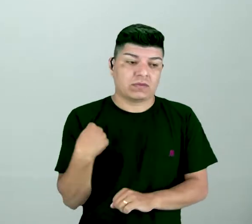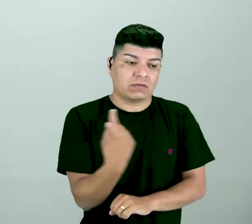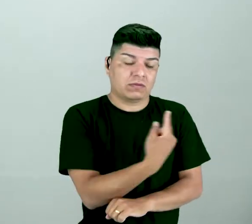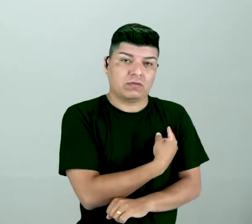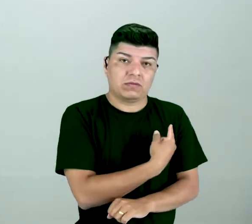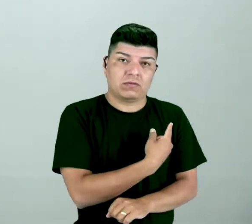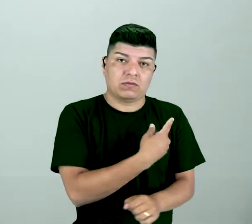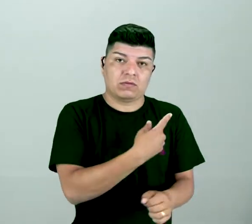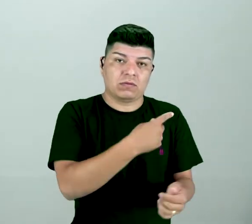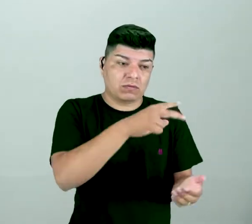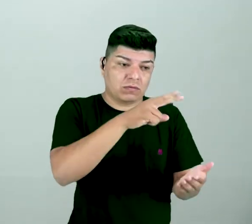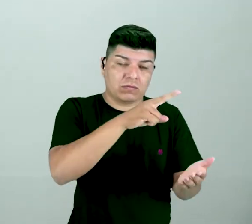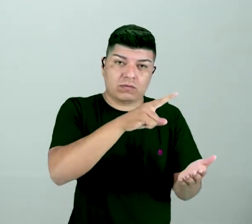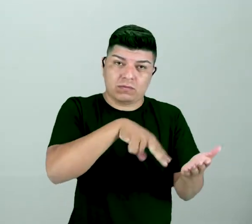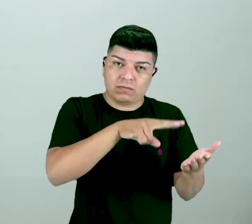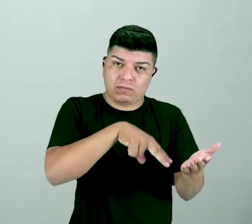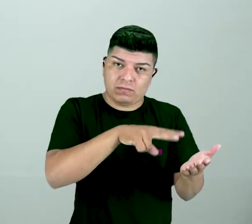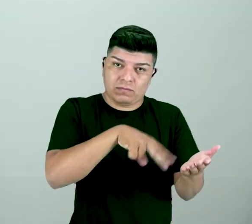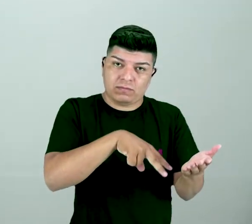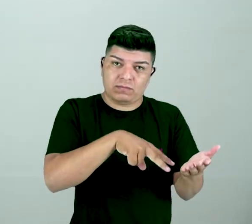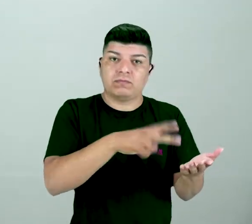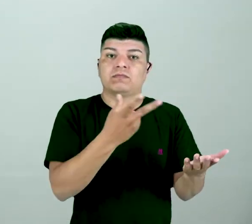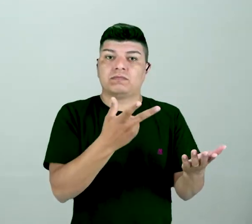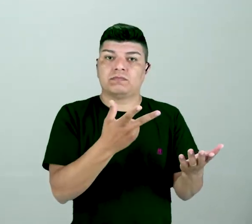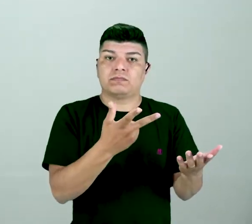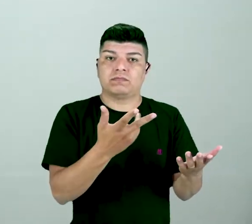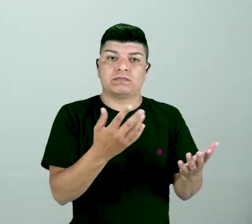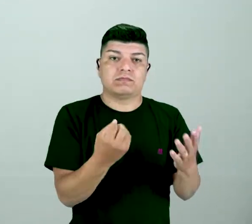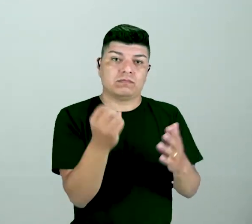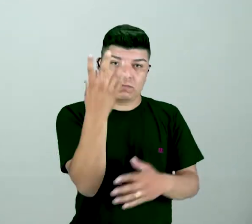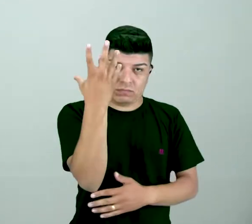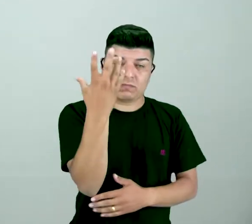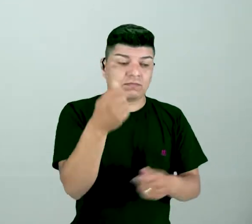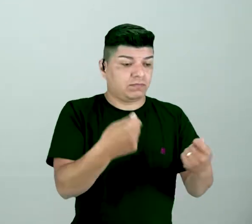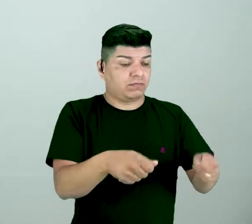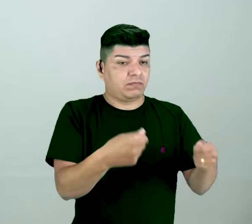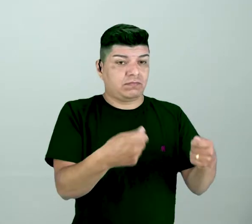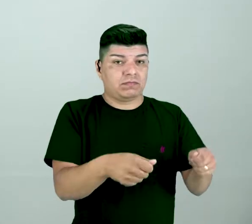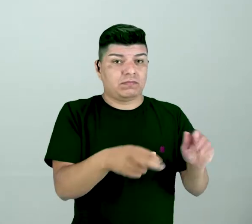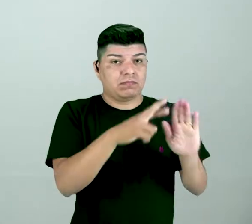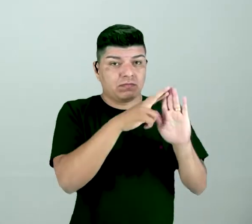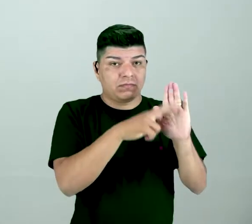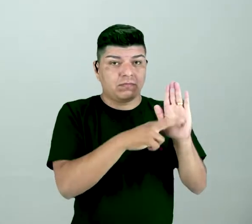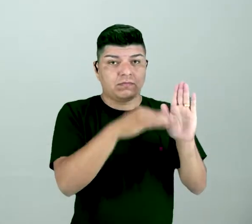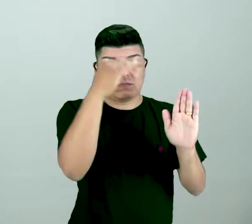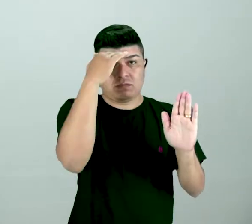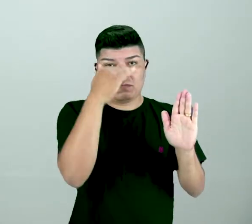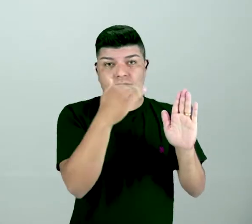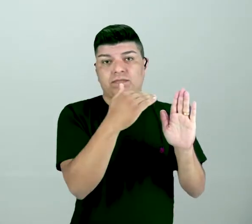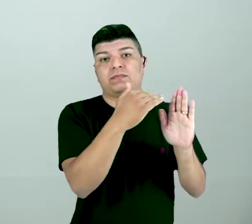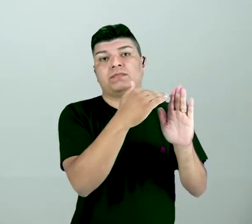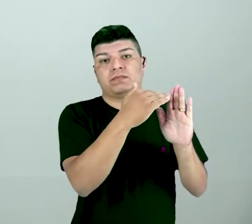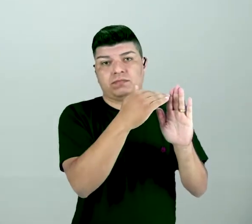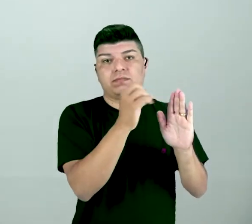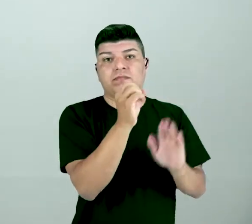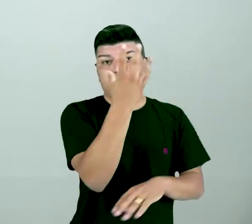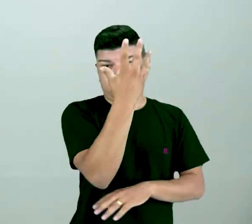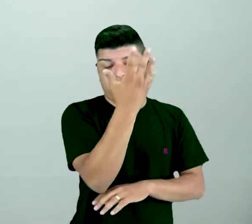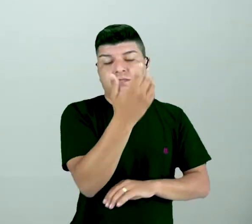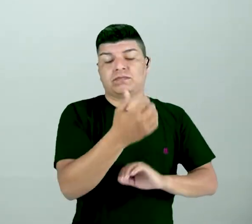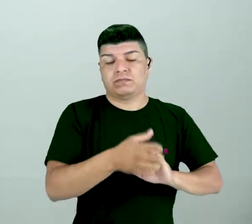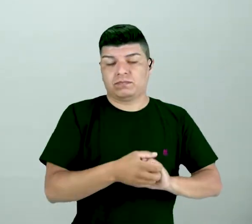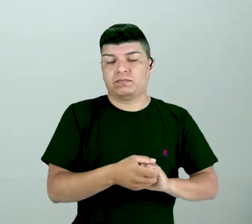história, ou seja, narramos um determinado fato, precisamos seguir uma ordem de acontecimentos